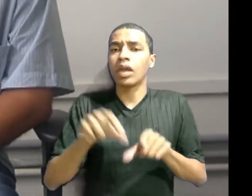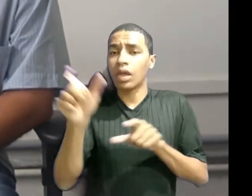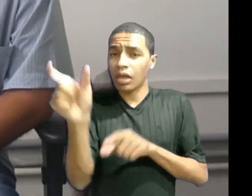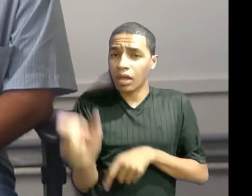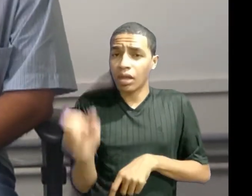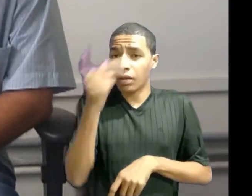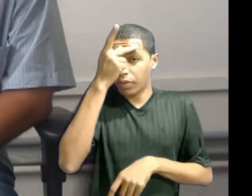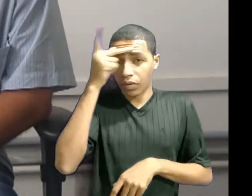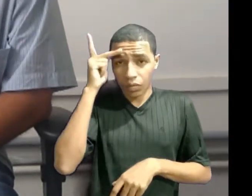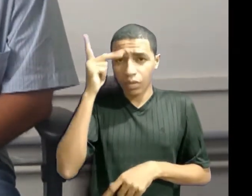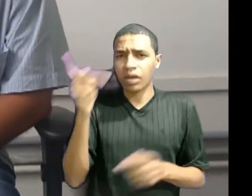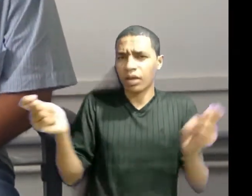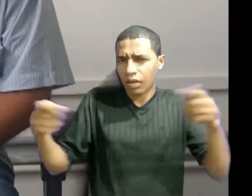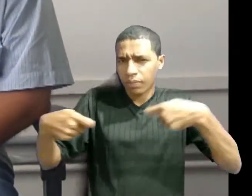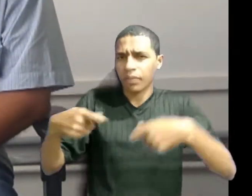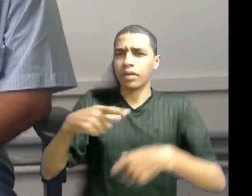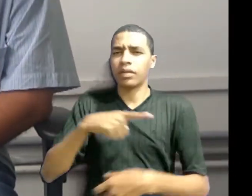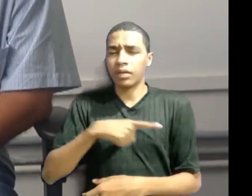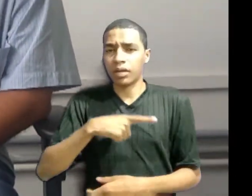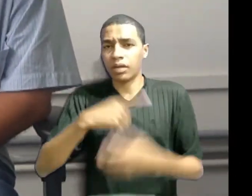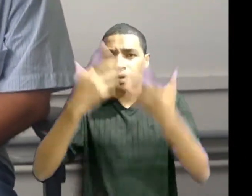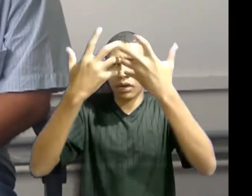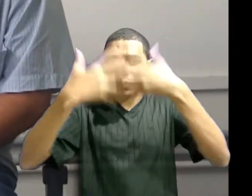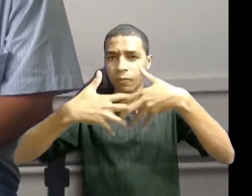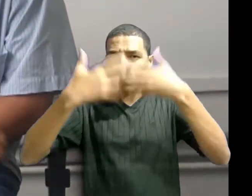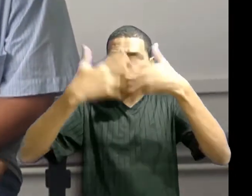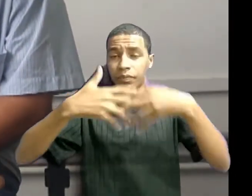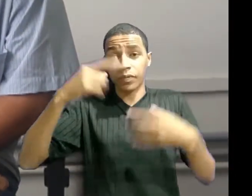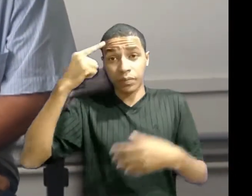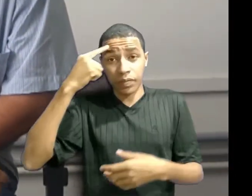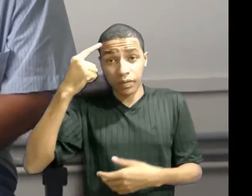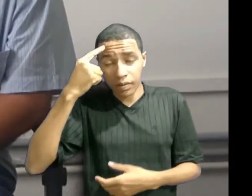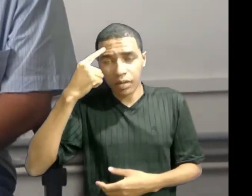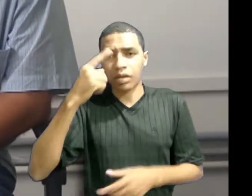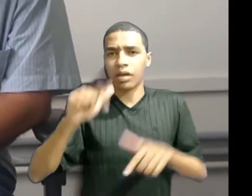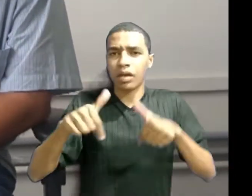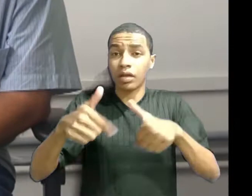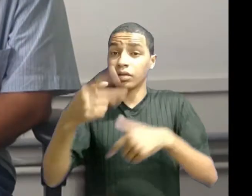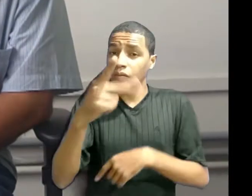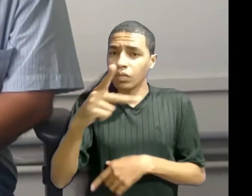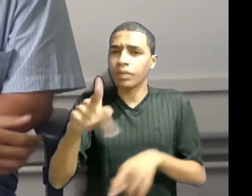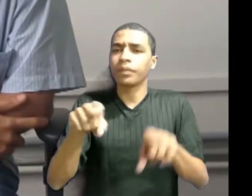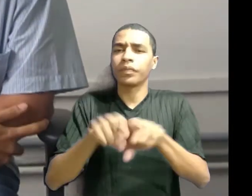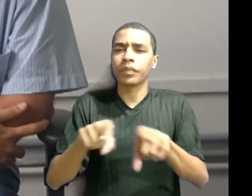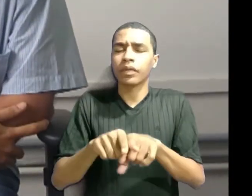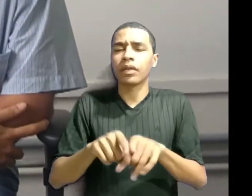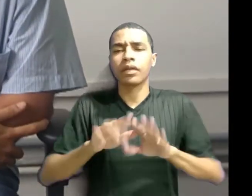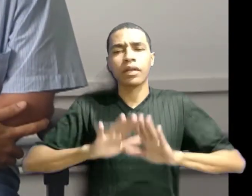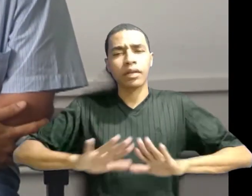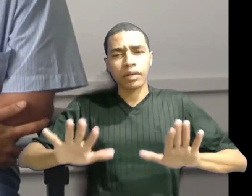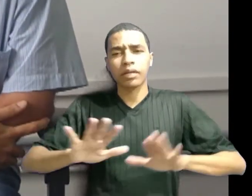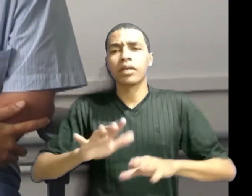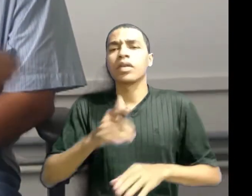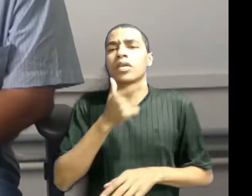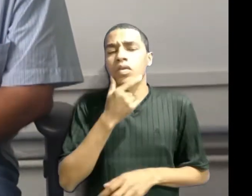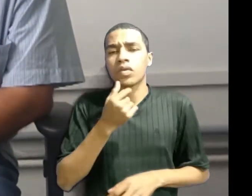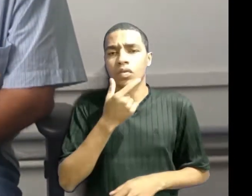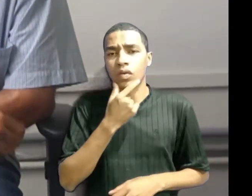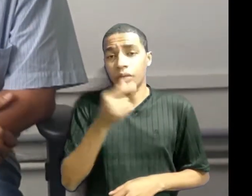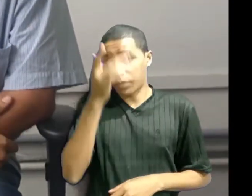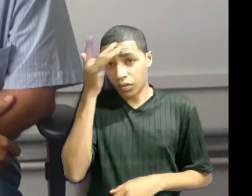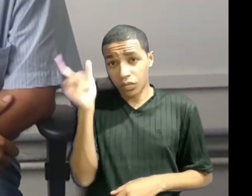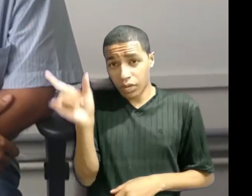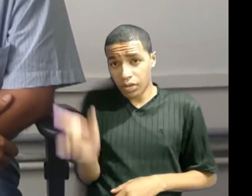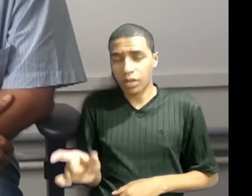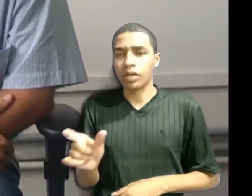o indivíduo ele tem a capacidade de racionalizar sobre a sua ação e assim ele pratica